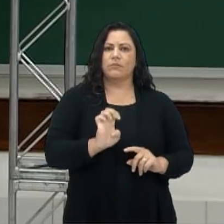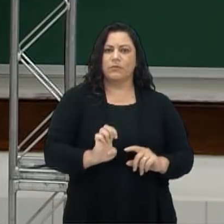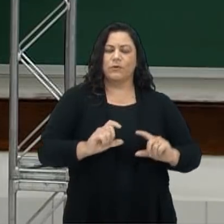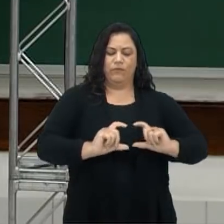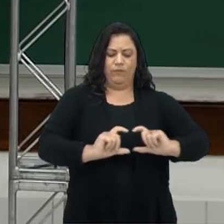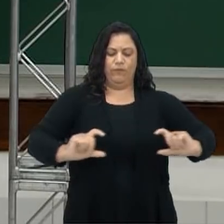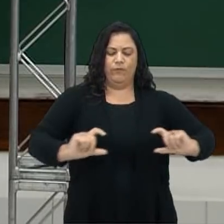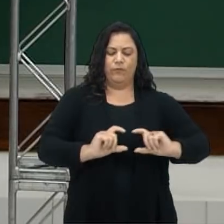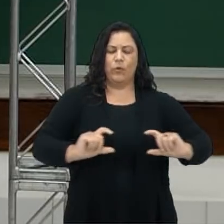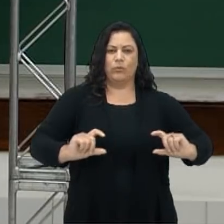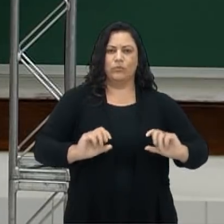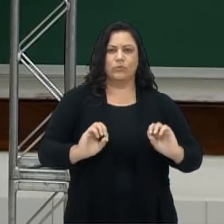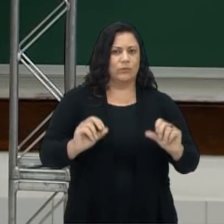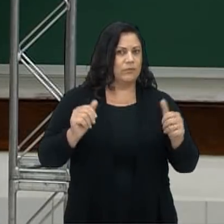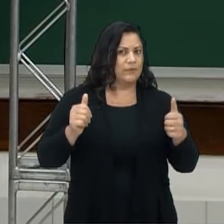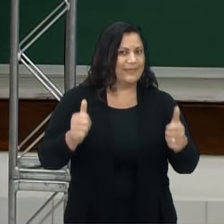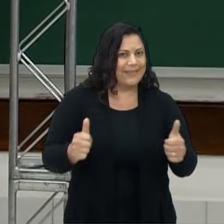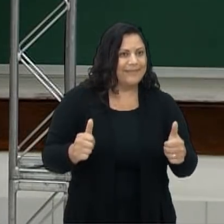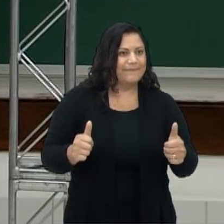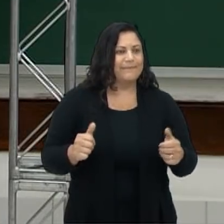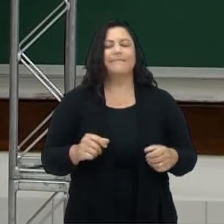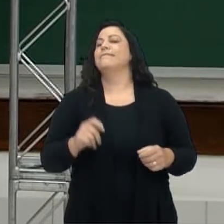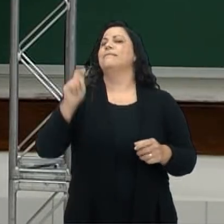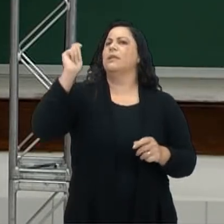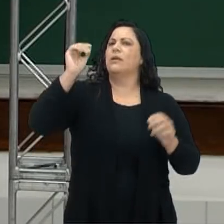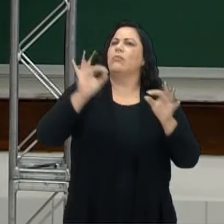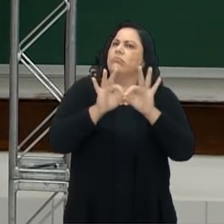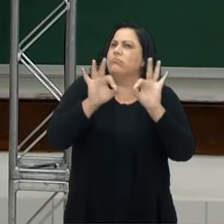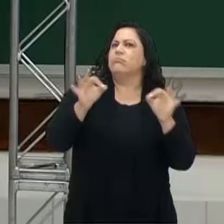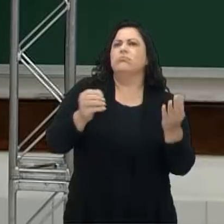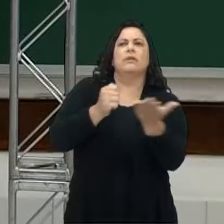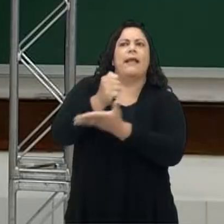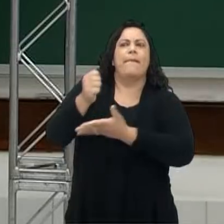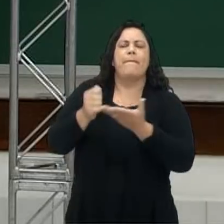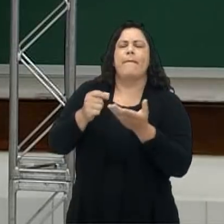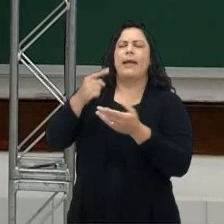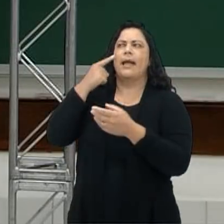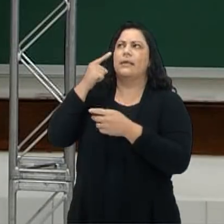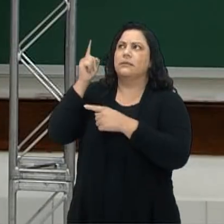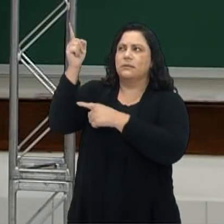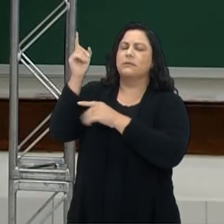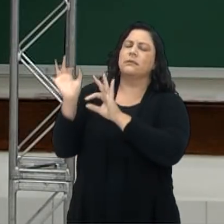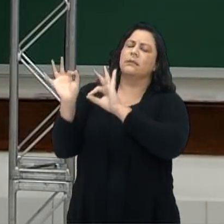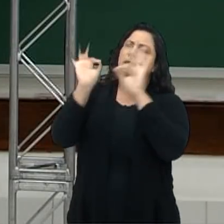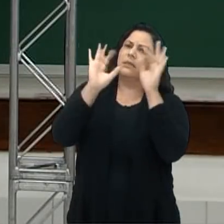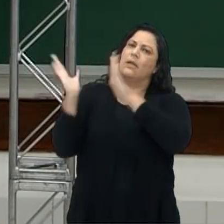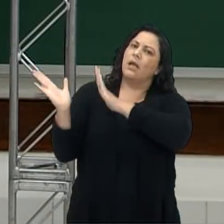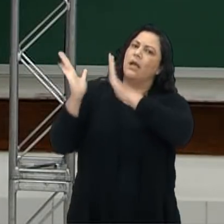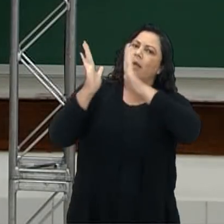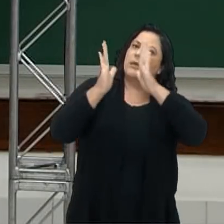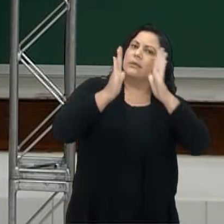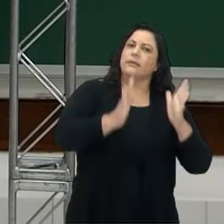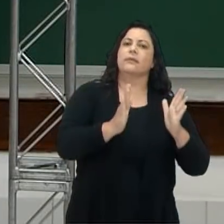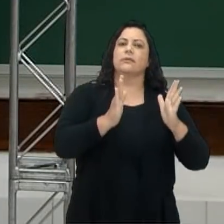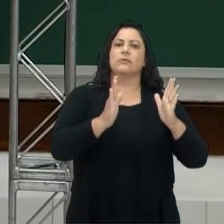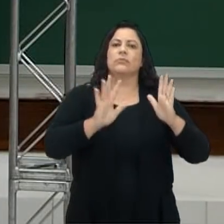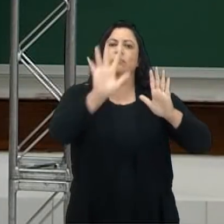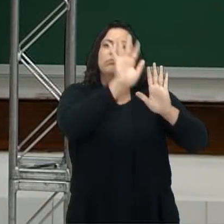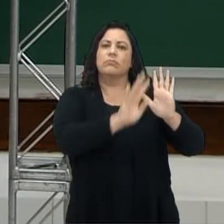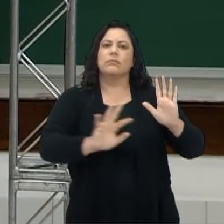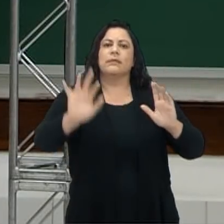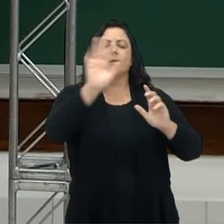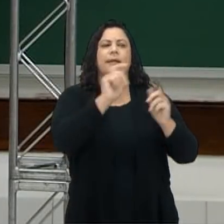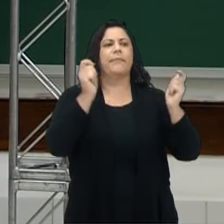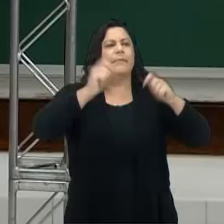saiu. Beleza? Então, basicamente é isso. Você vai calcular o percentual de cada resposta.